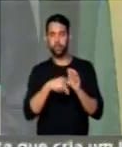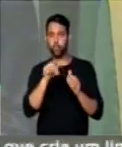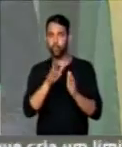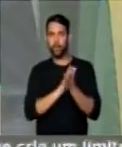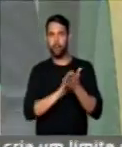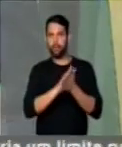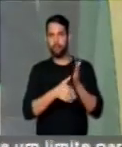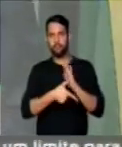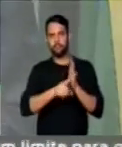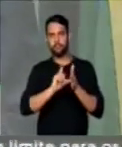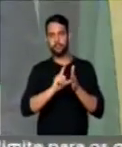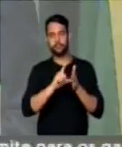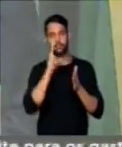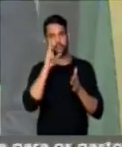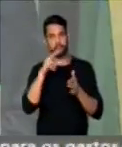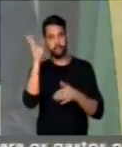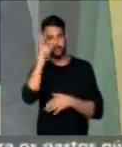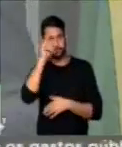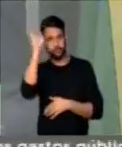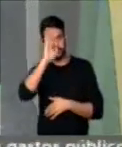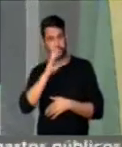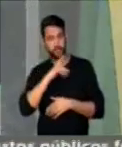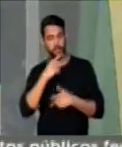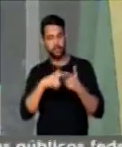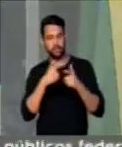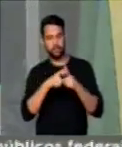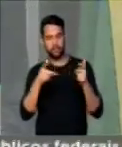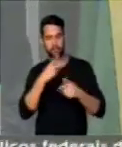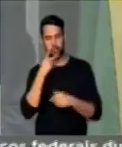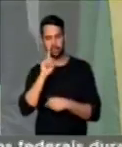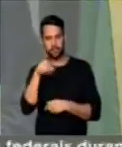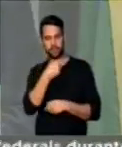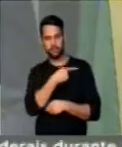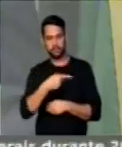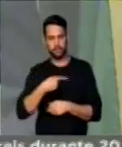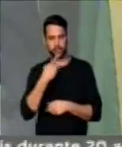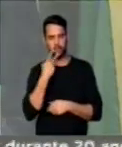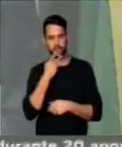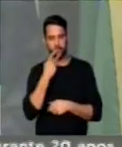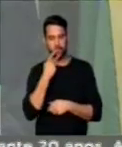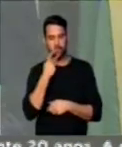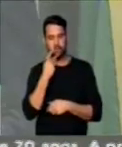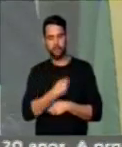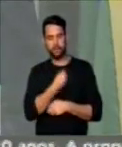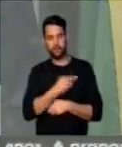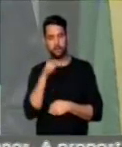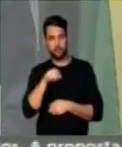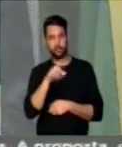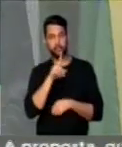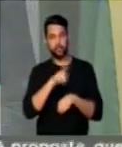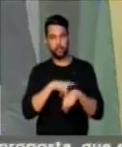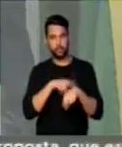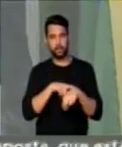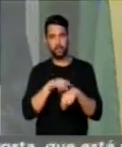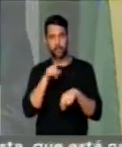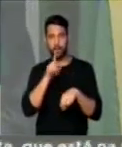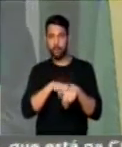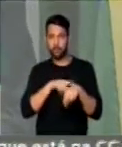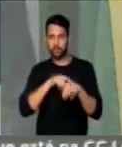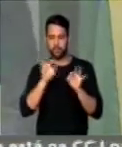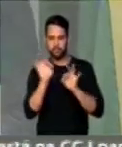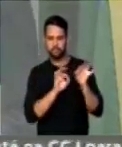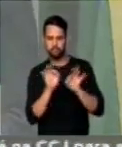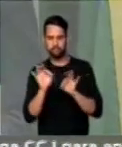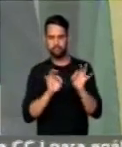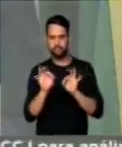antes vistas na história do Brasil, parafraseando o ex-presidente, e que esse momento é um momento de